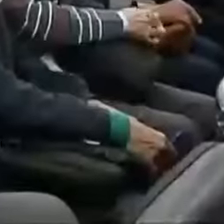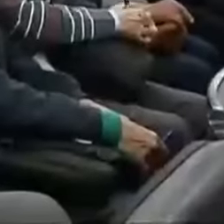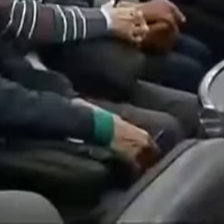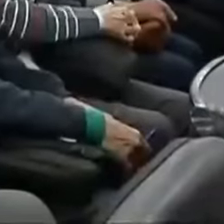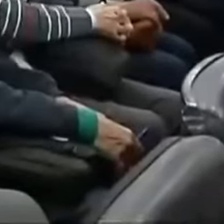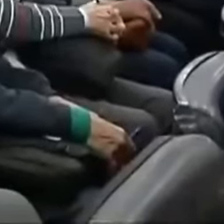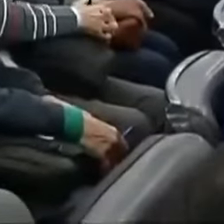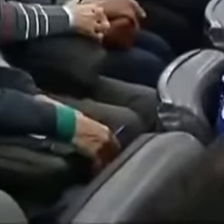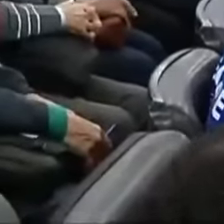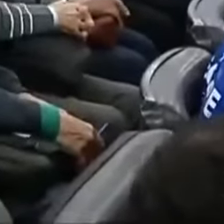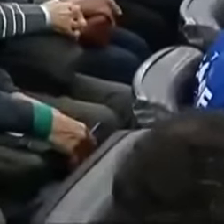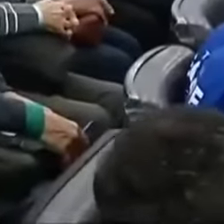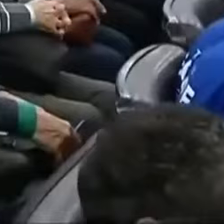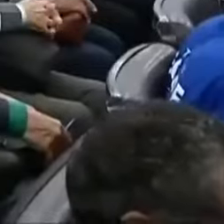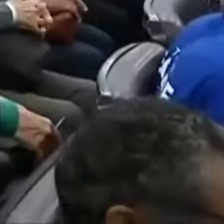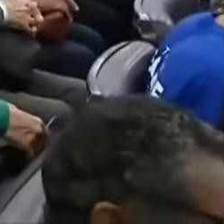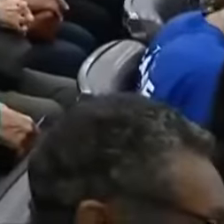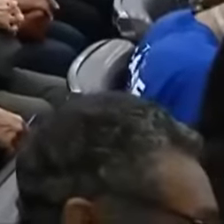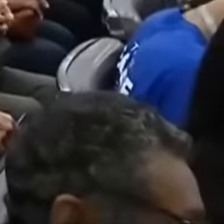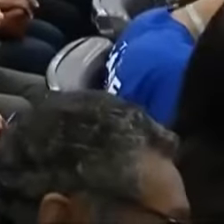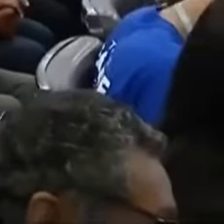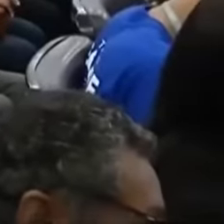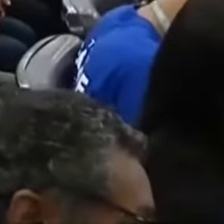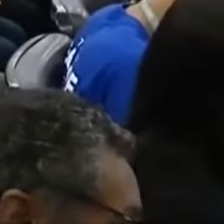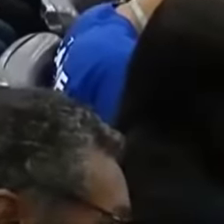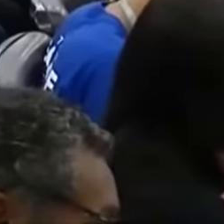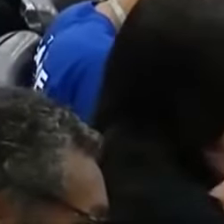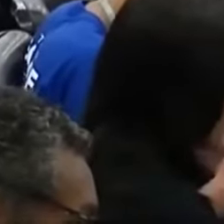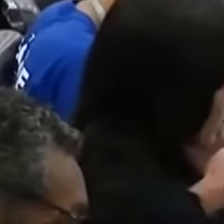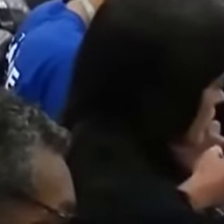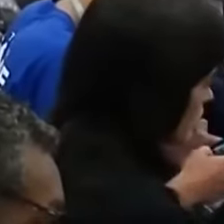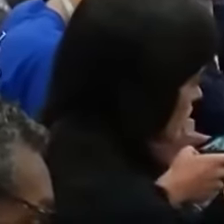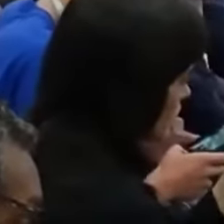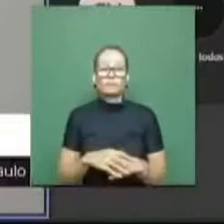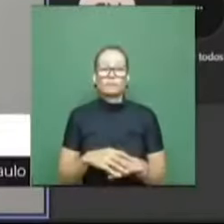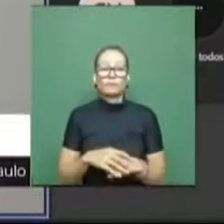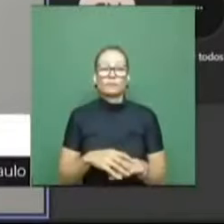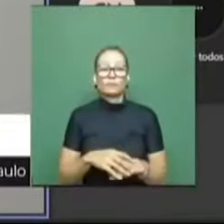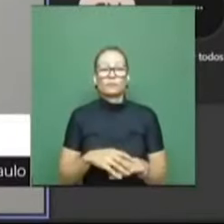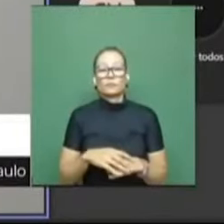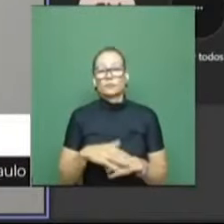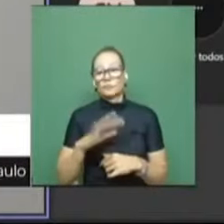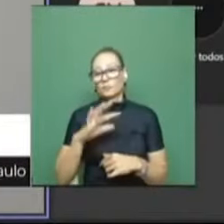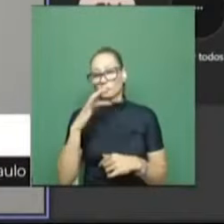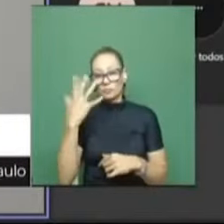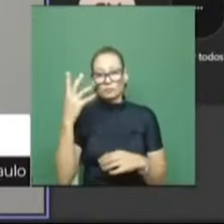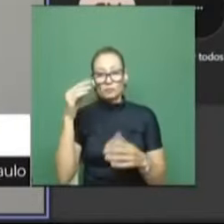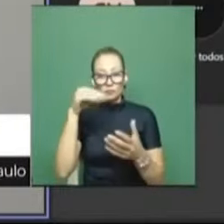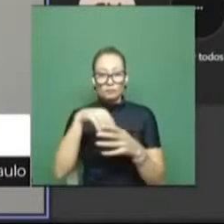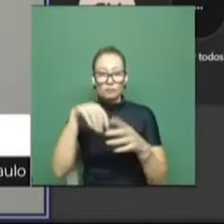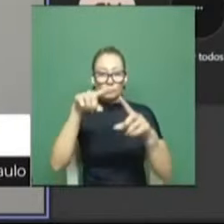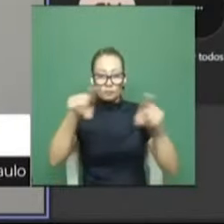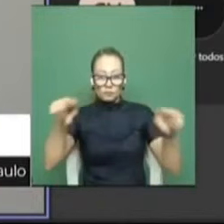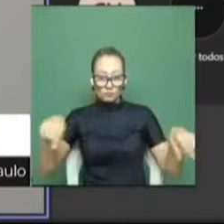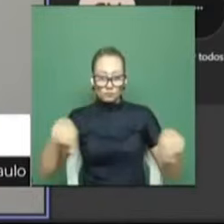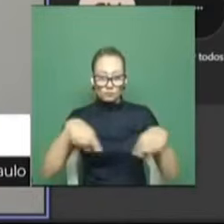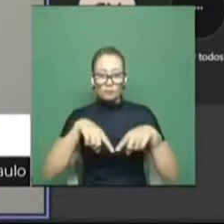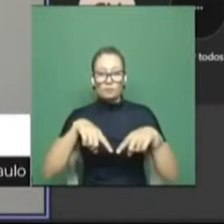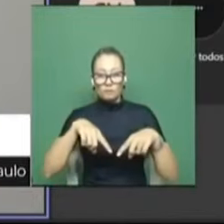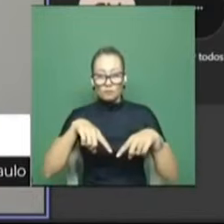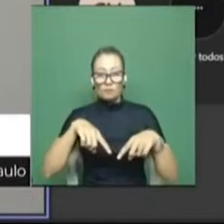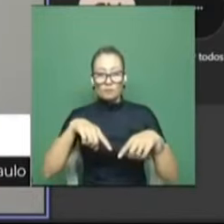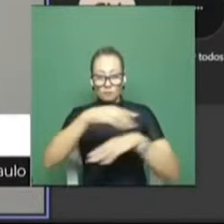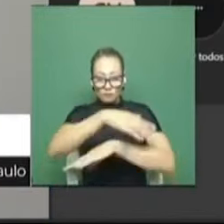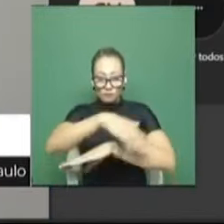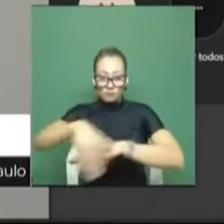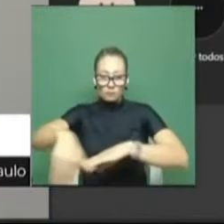de circulação em vilas e ruas sem saída ou vias de baixo impacto no trânsito local. Além de vereadores, participaram da audiência representantes